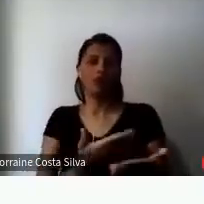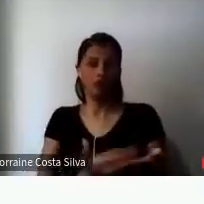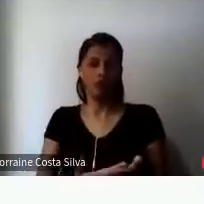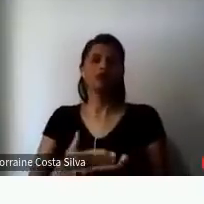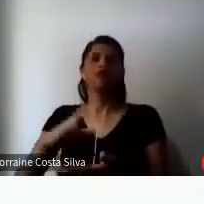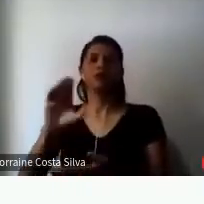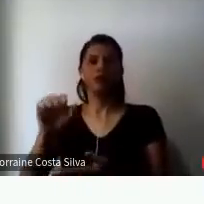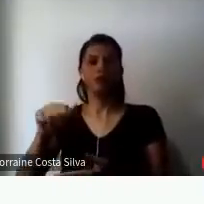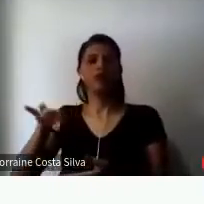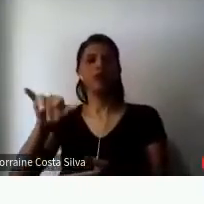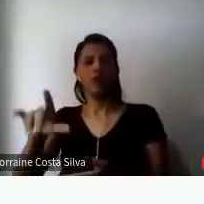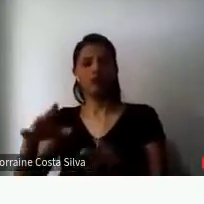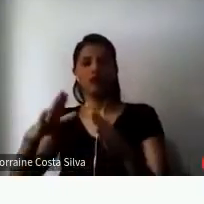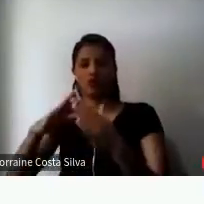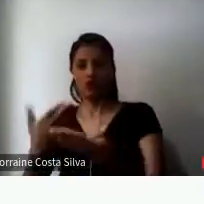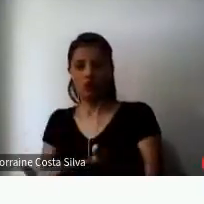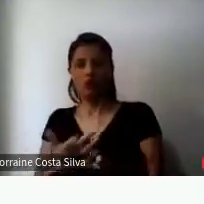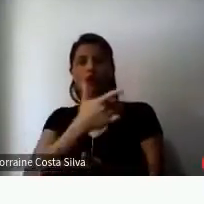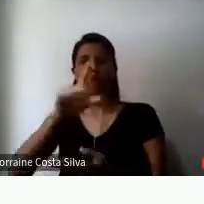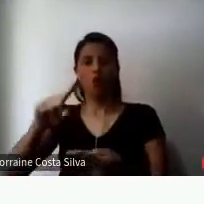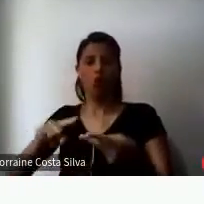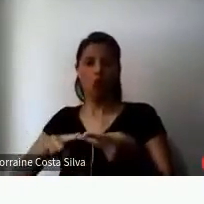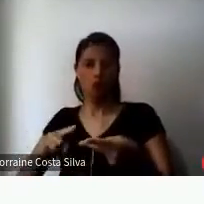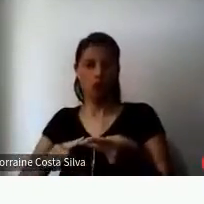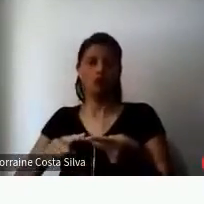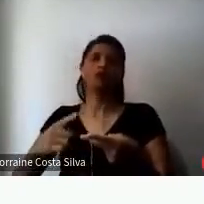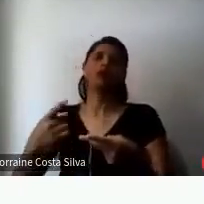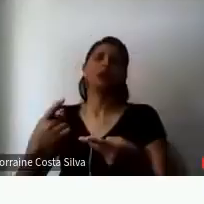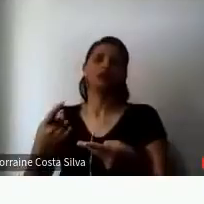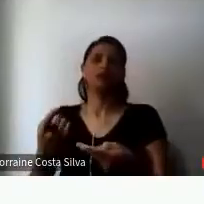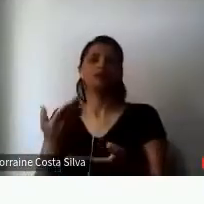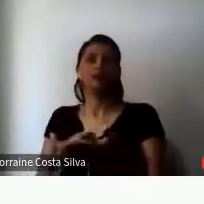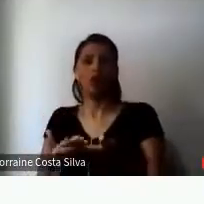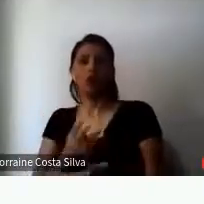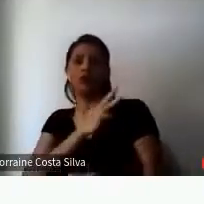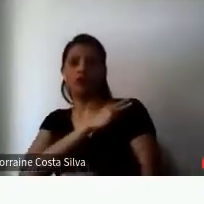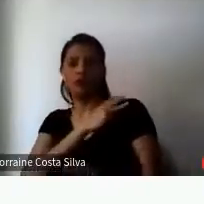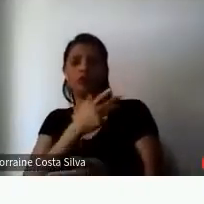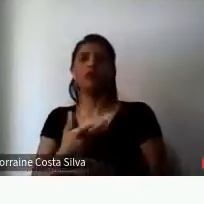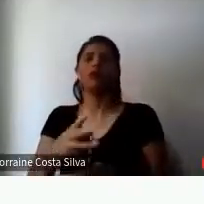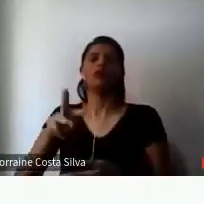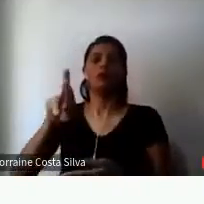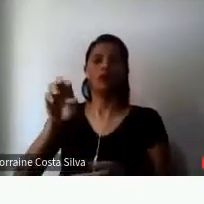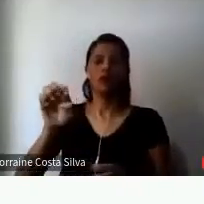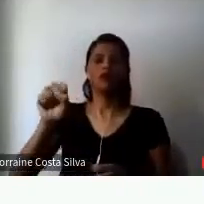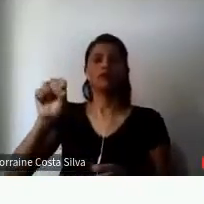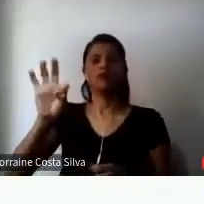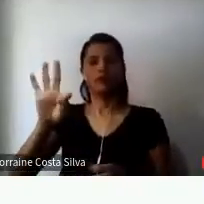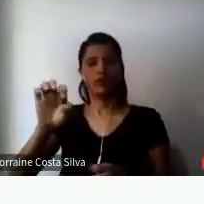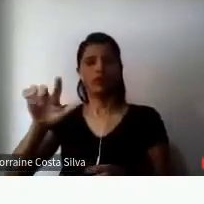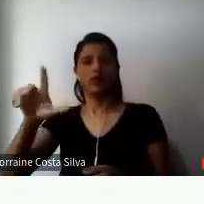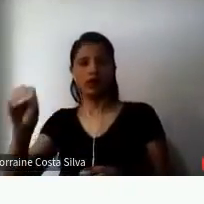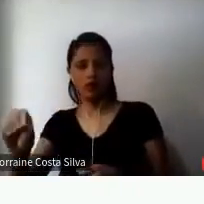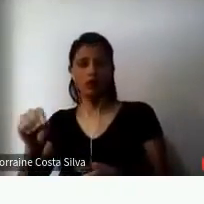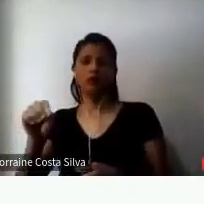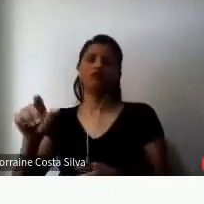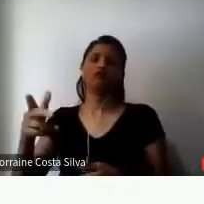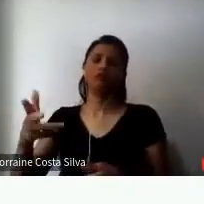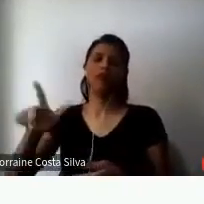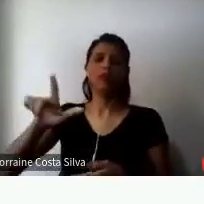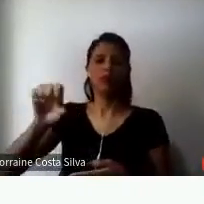também a Escola Secundária do Restelo, em Lisboa, uma das escolas que passou a funcionar, então, como uma escola de acolhimento